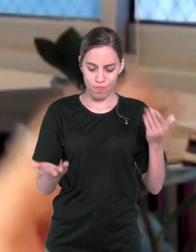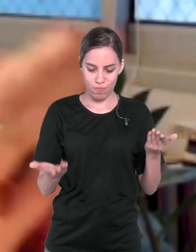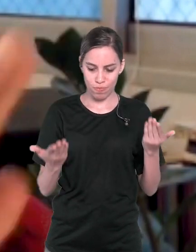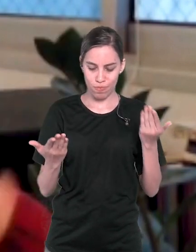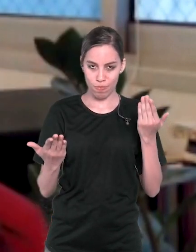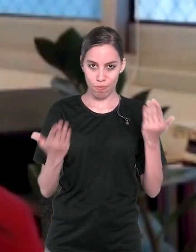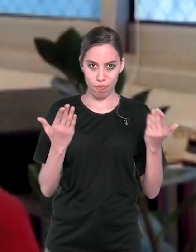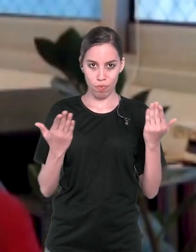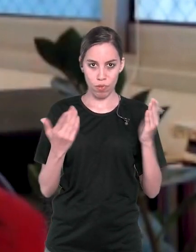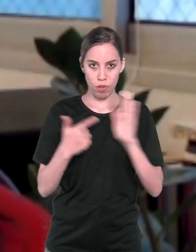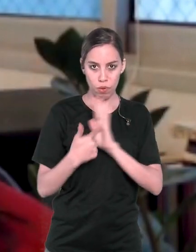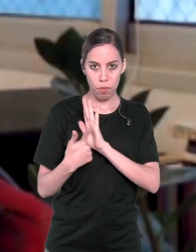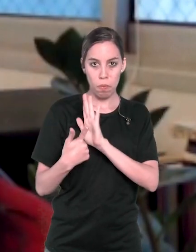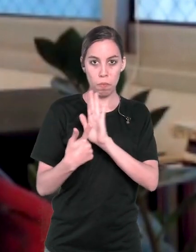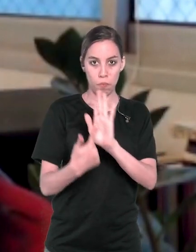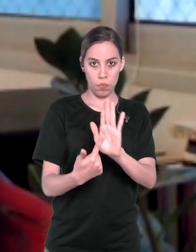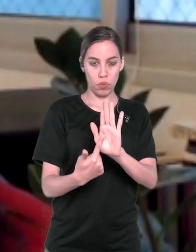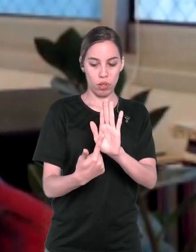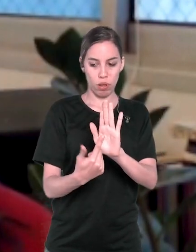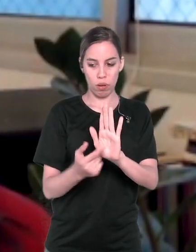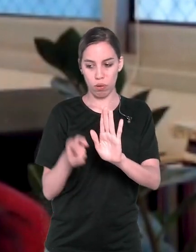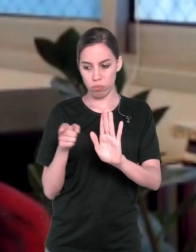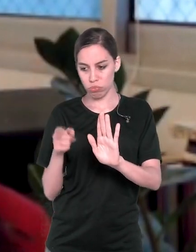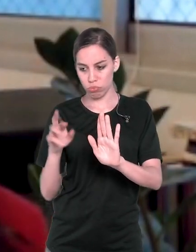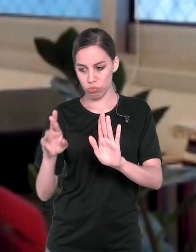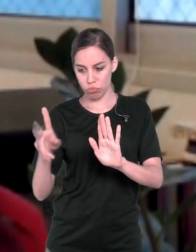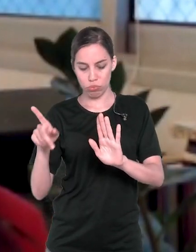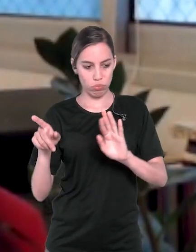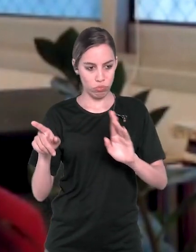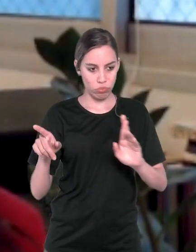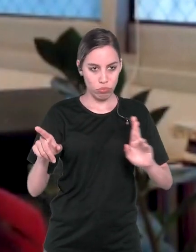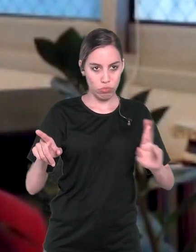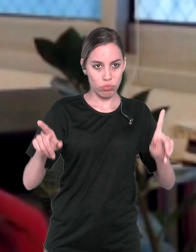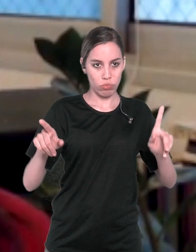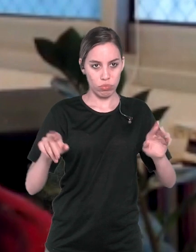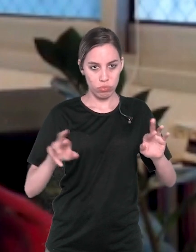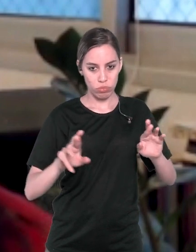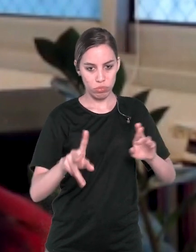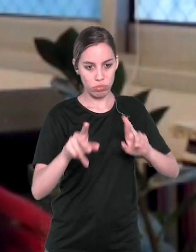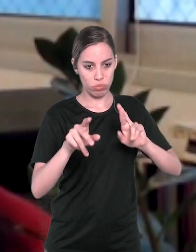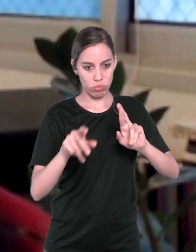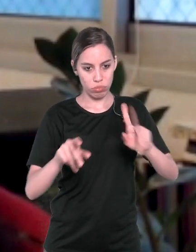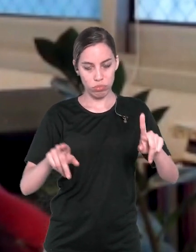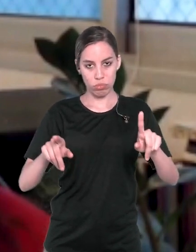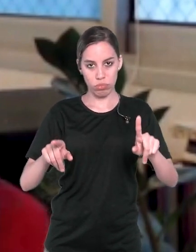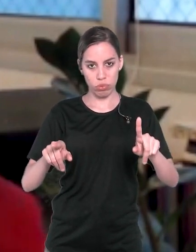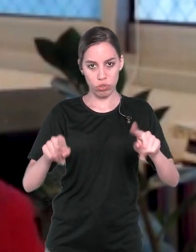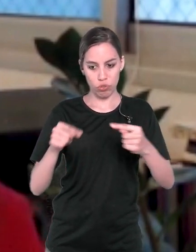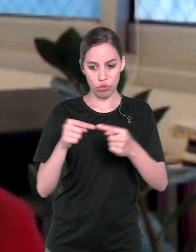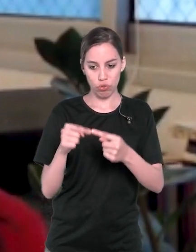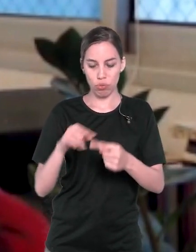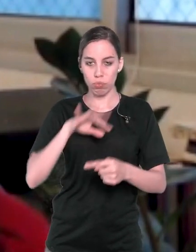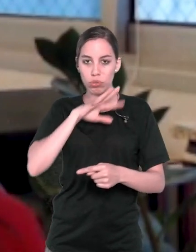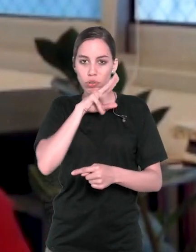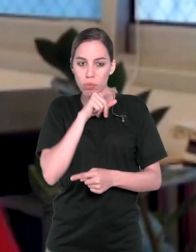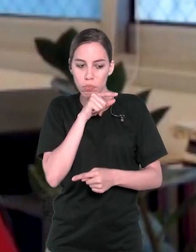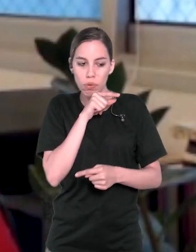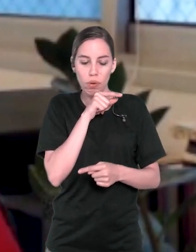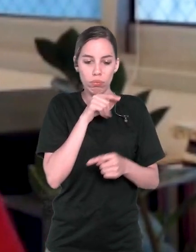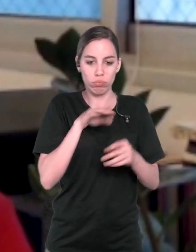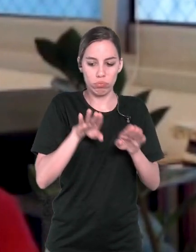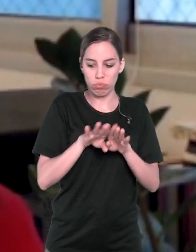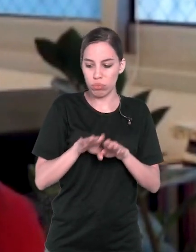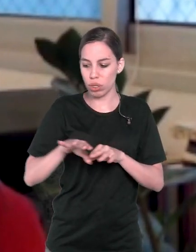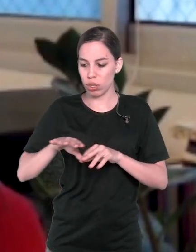e mostrar as diferentes concepções de animal e de animalidade, de humano